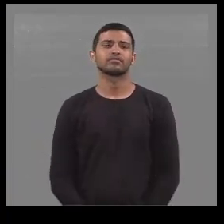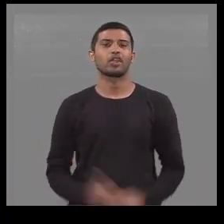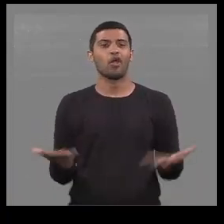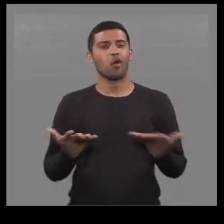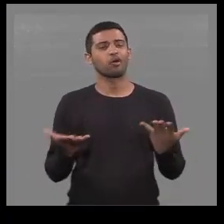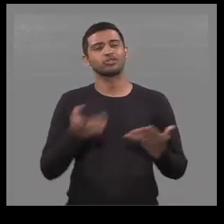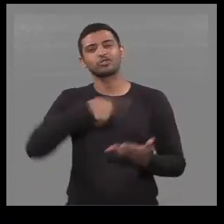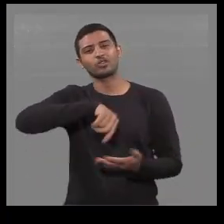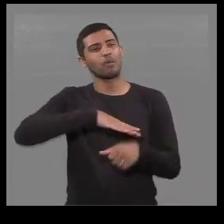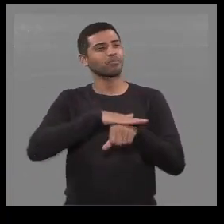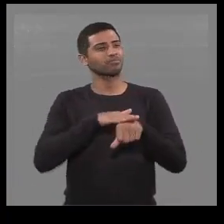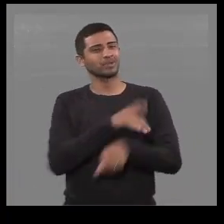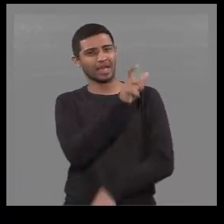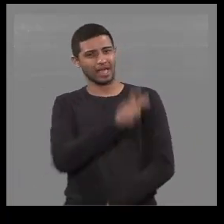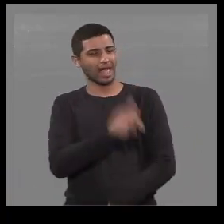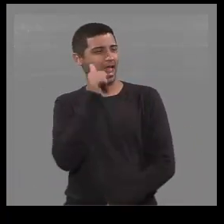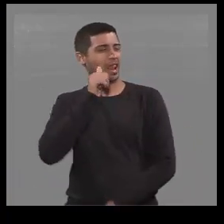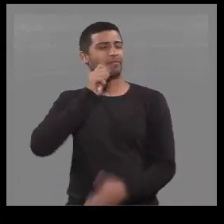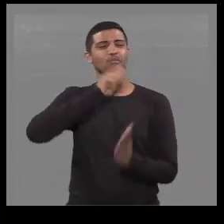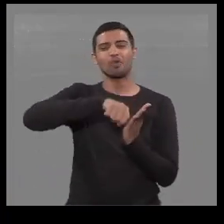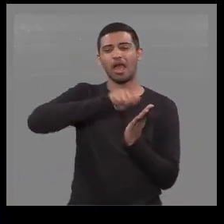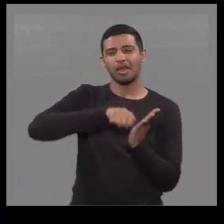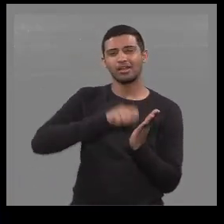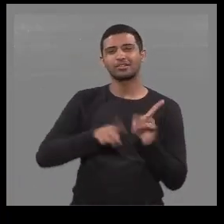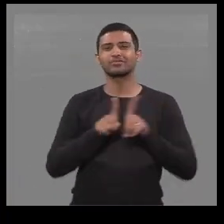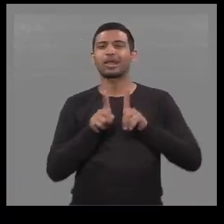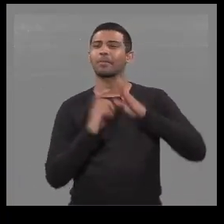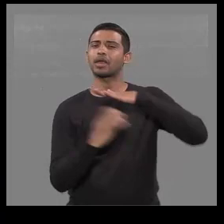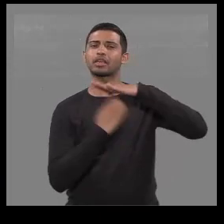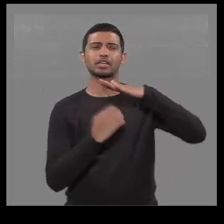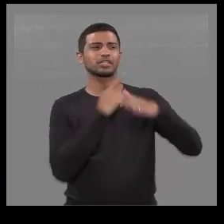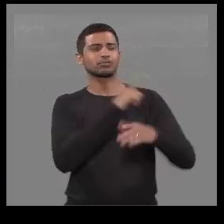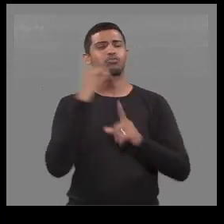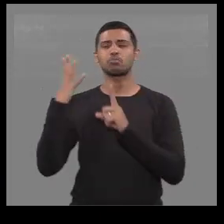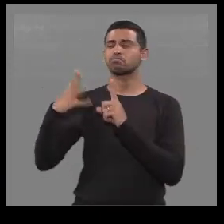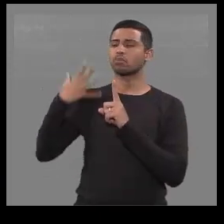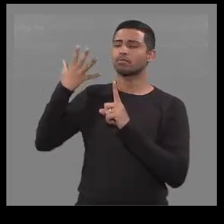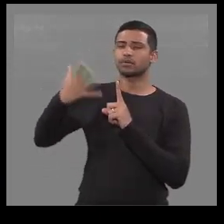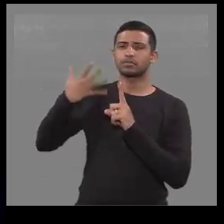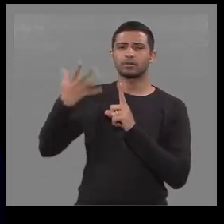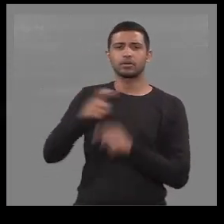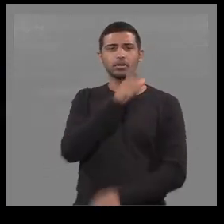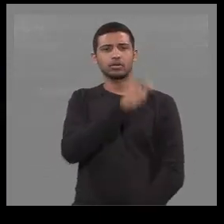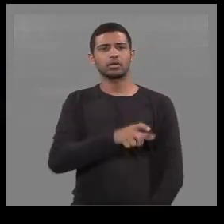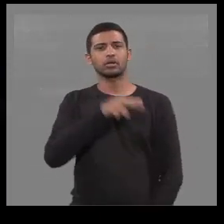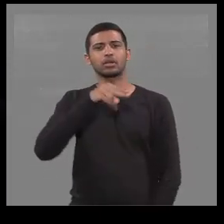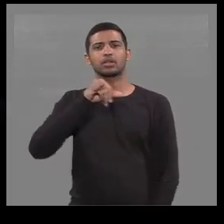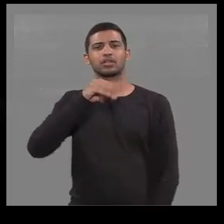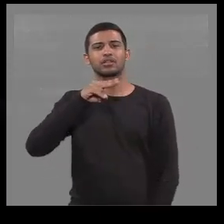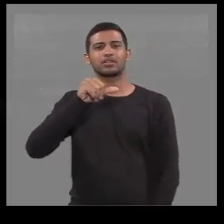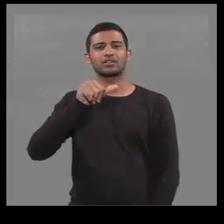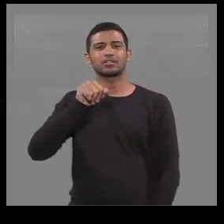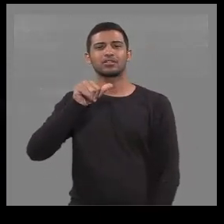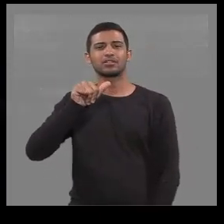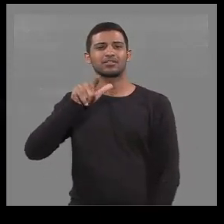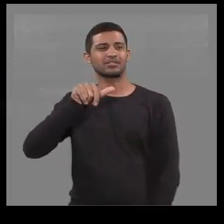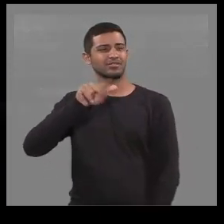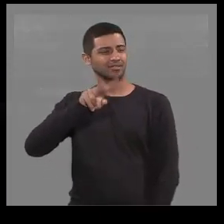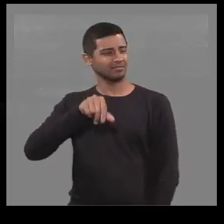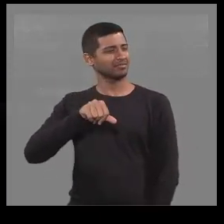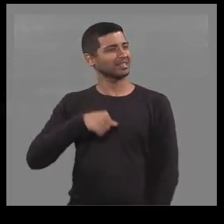Bank. Hoje nós vamos conversar com a escritora, executiva e palestrante Nina